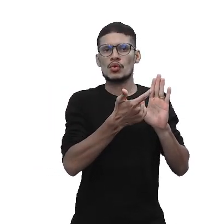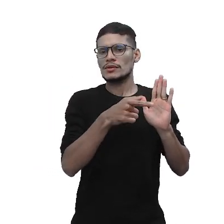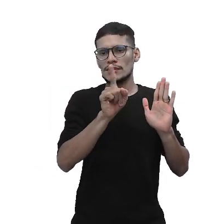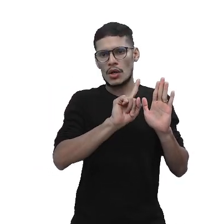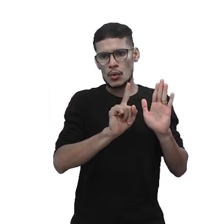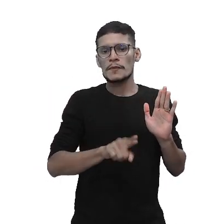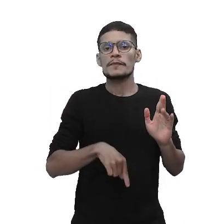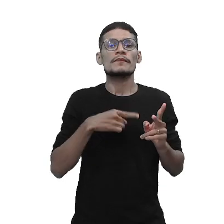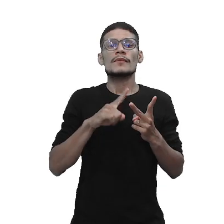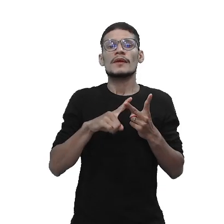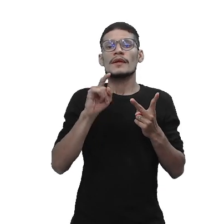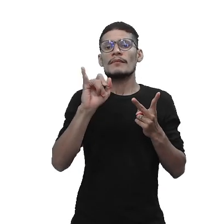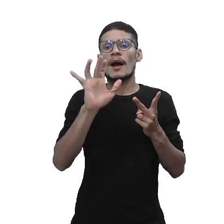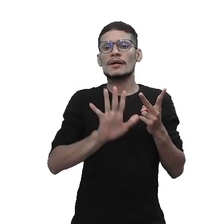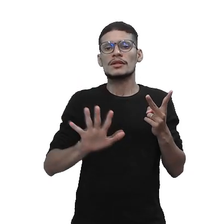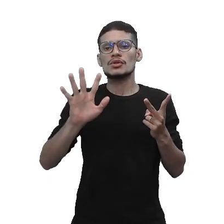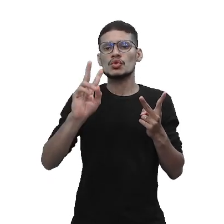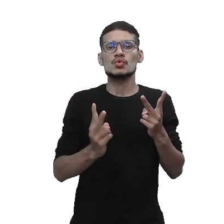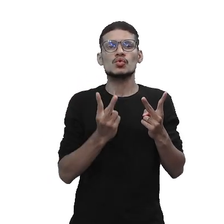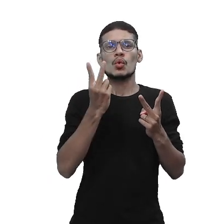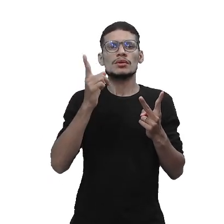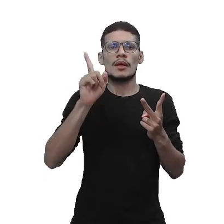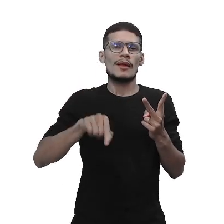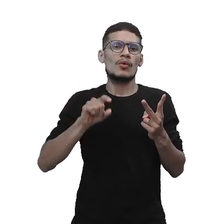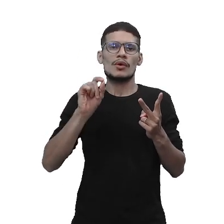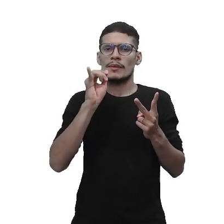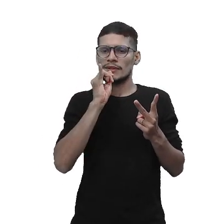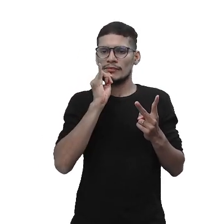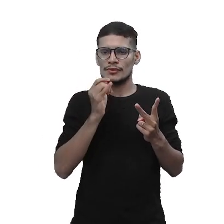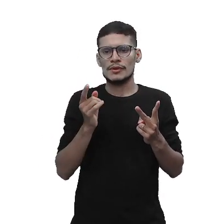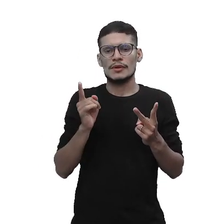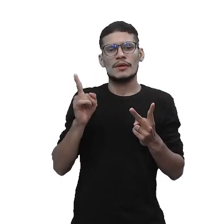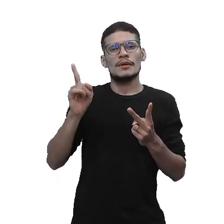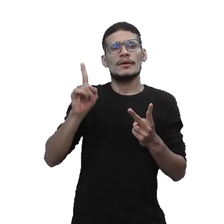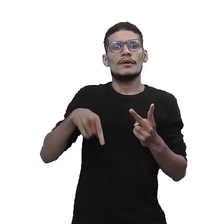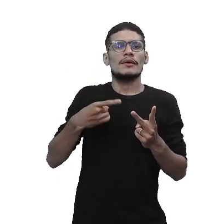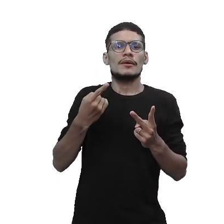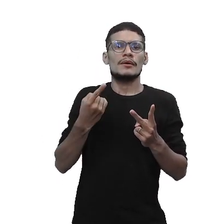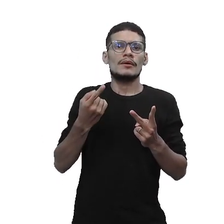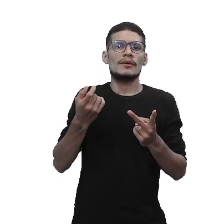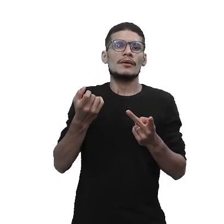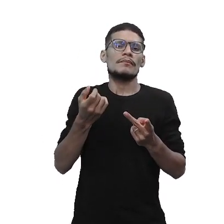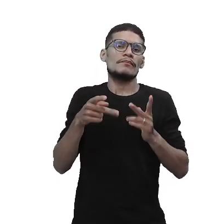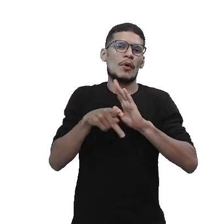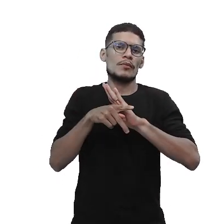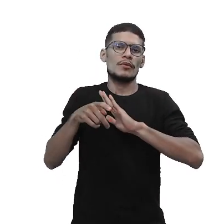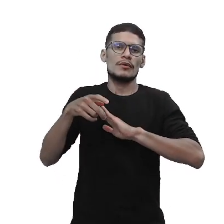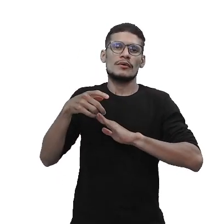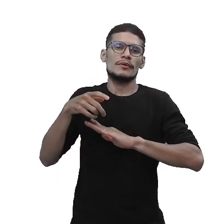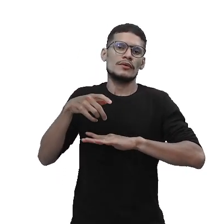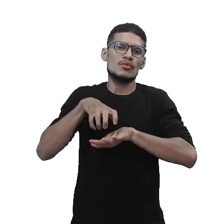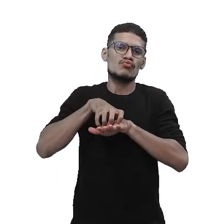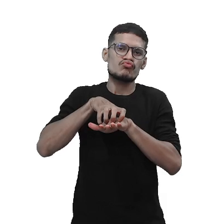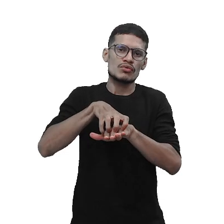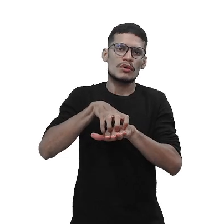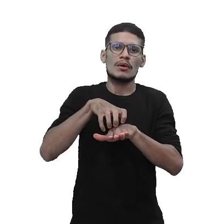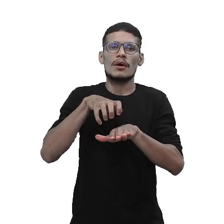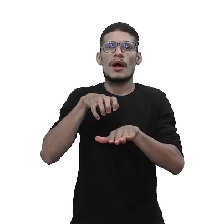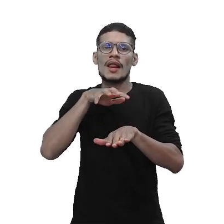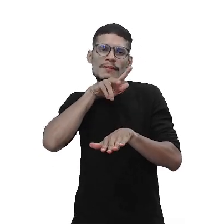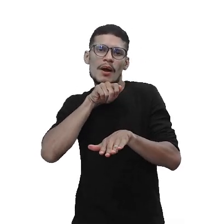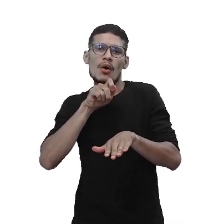gente já vê, no caso, equipamentos ou máquinas vão ser utilizados com questão de tração animal ou puxado por